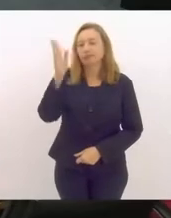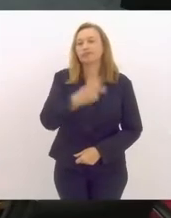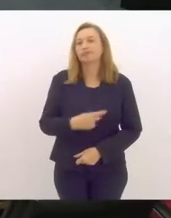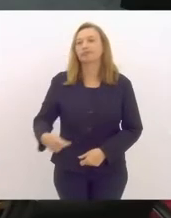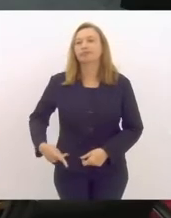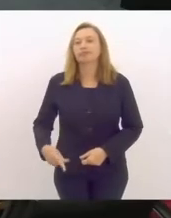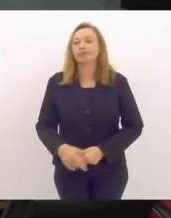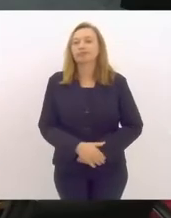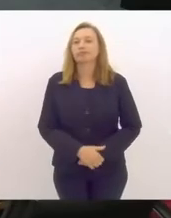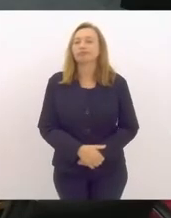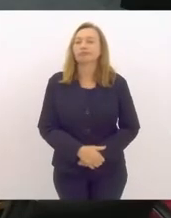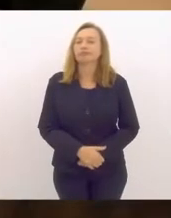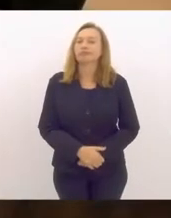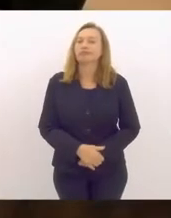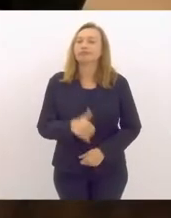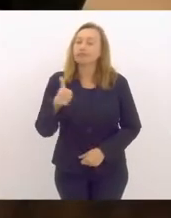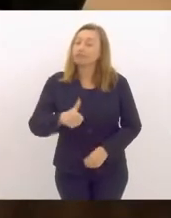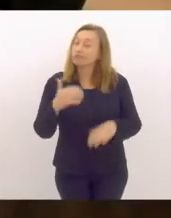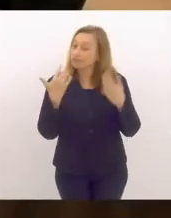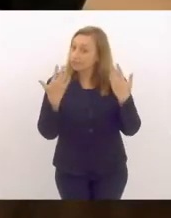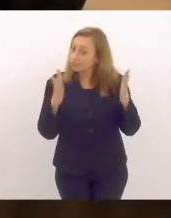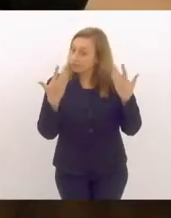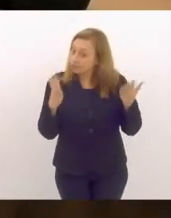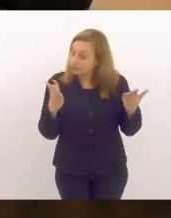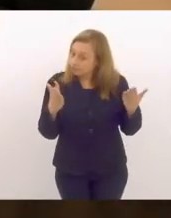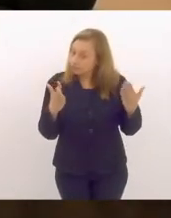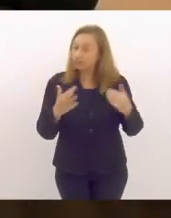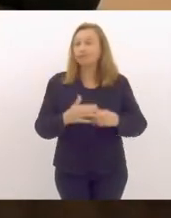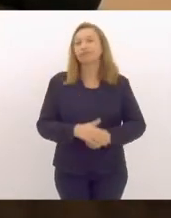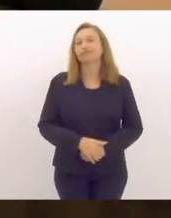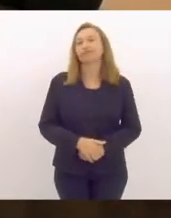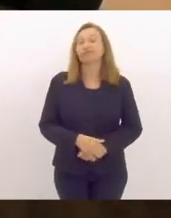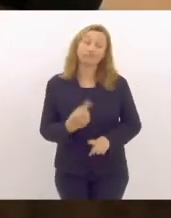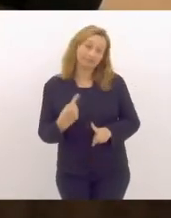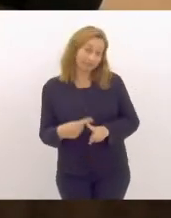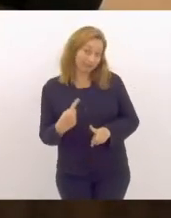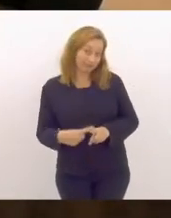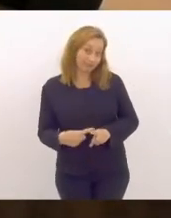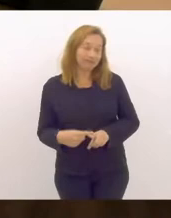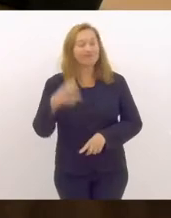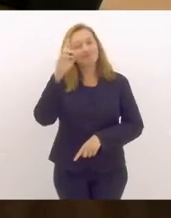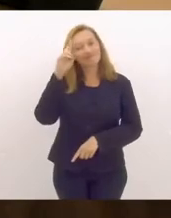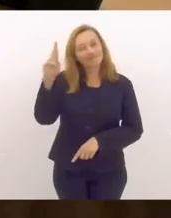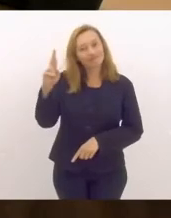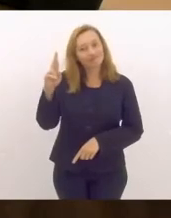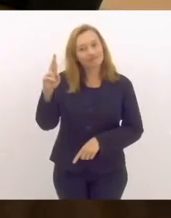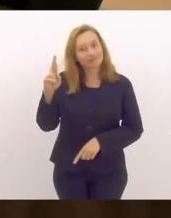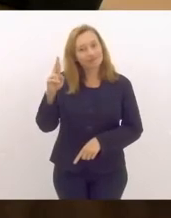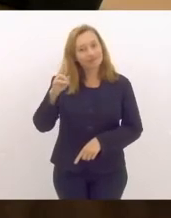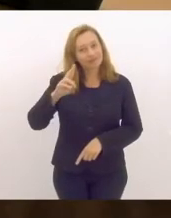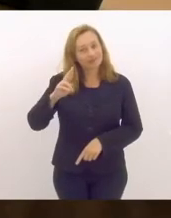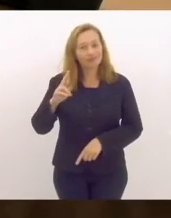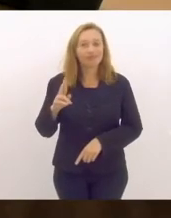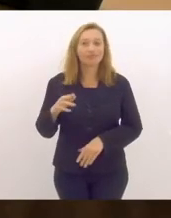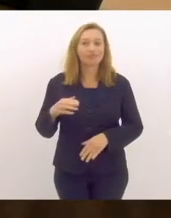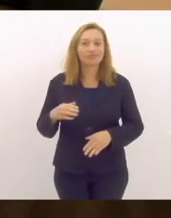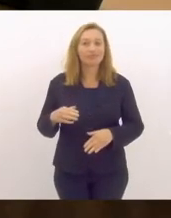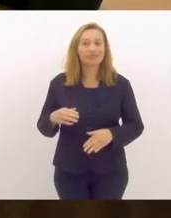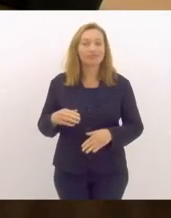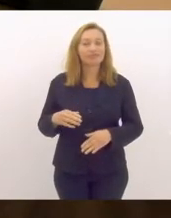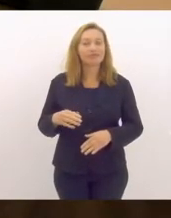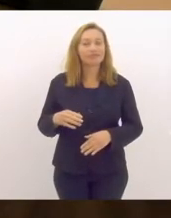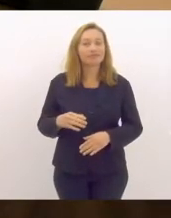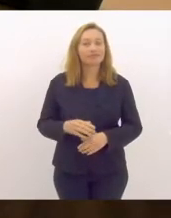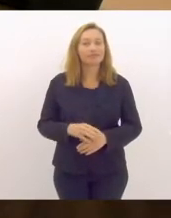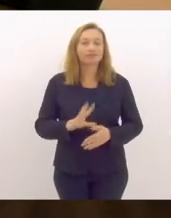presidente, primeiro cumprimentá-lo, porque o senhor vem sucessivamente